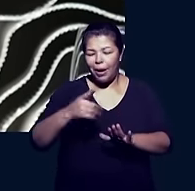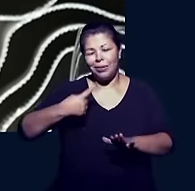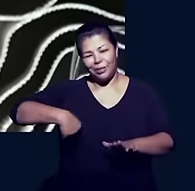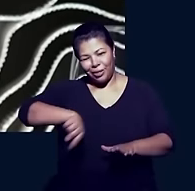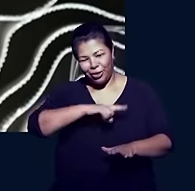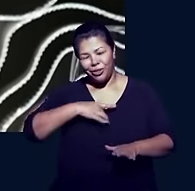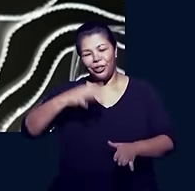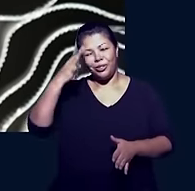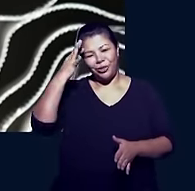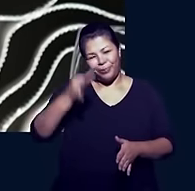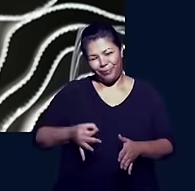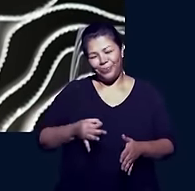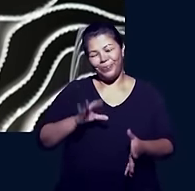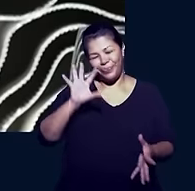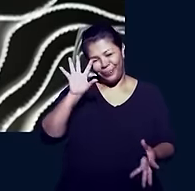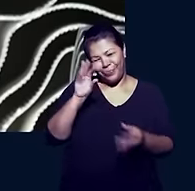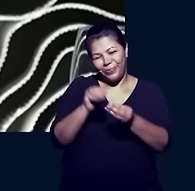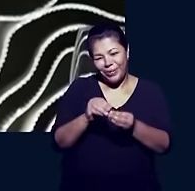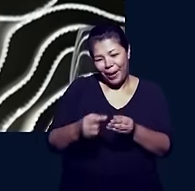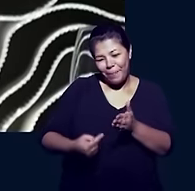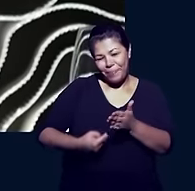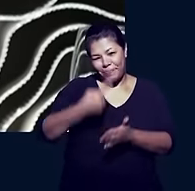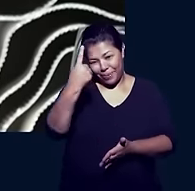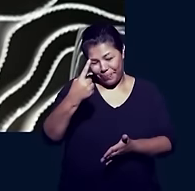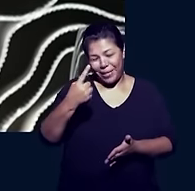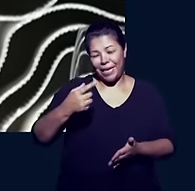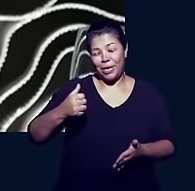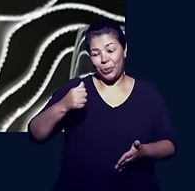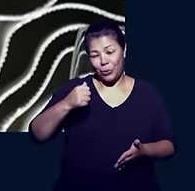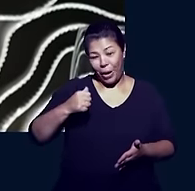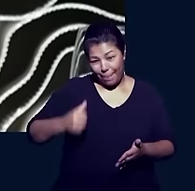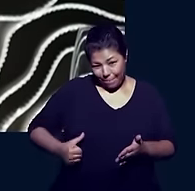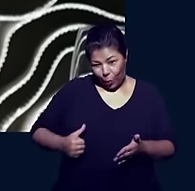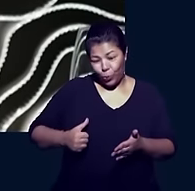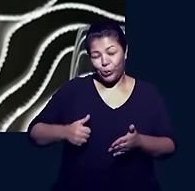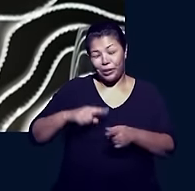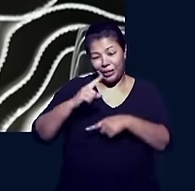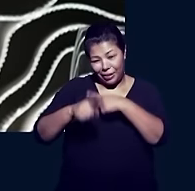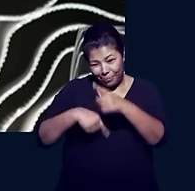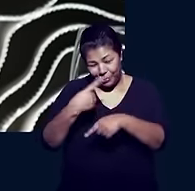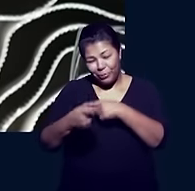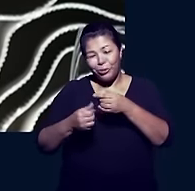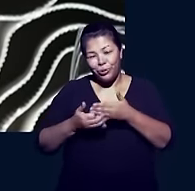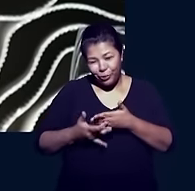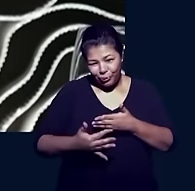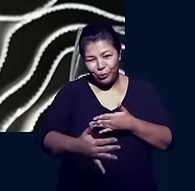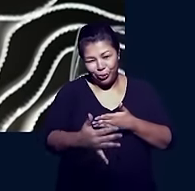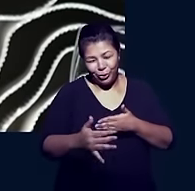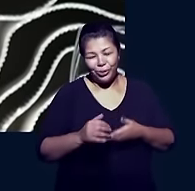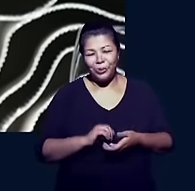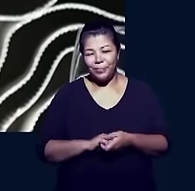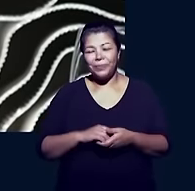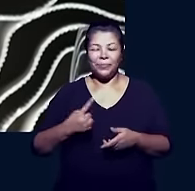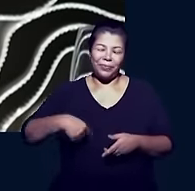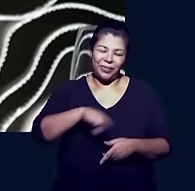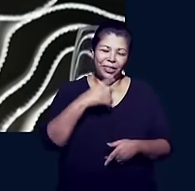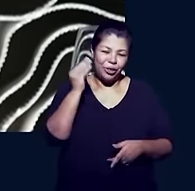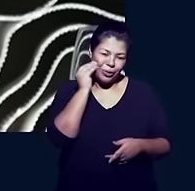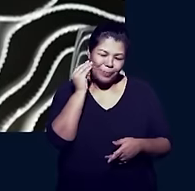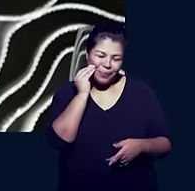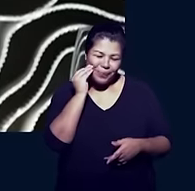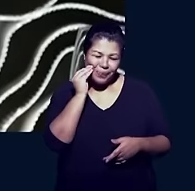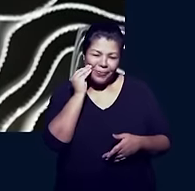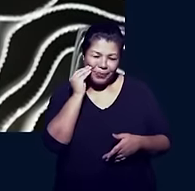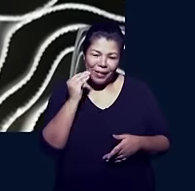meio ou e a galinha né mas assim Acho que quando você ter China Estados Unidos uma visibilidade melhor as coisas aqui no Brasil